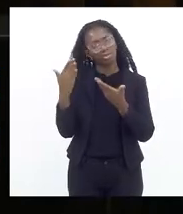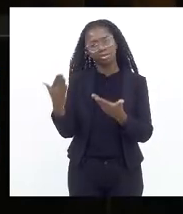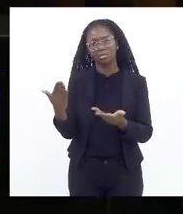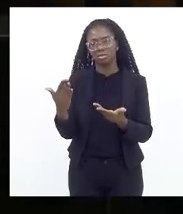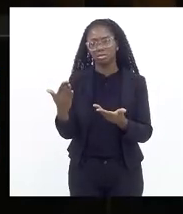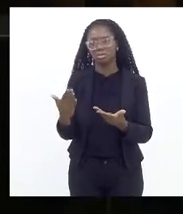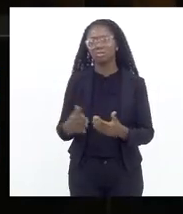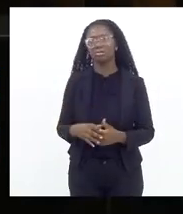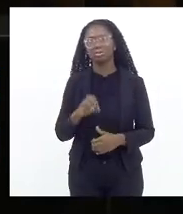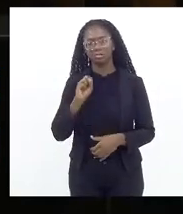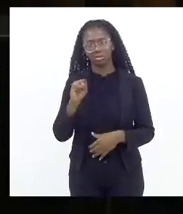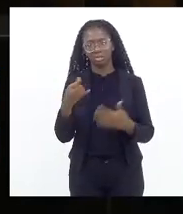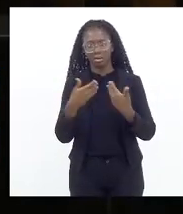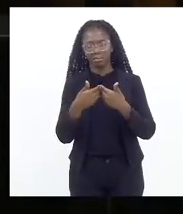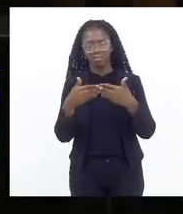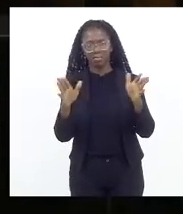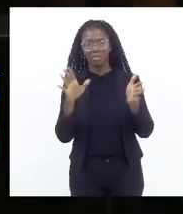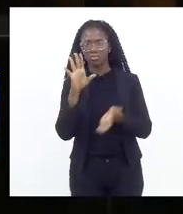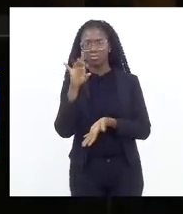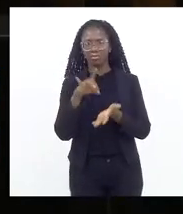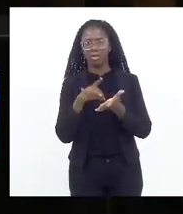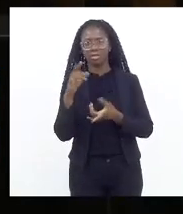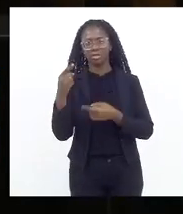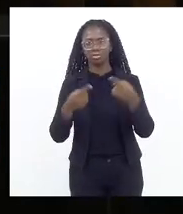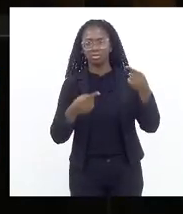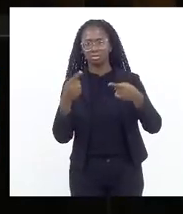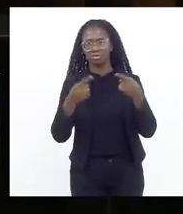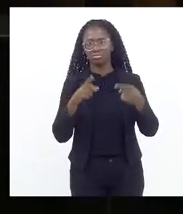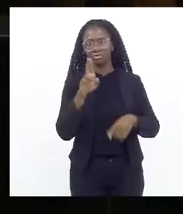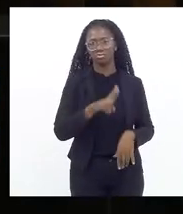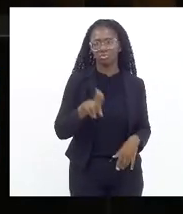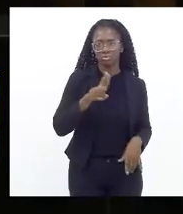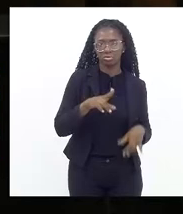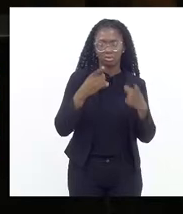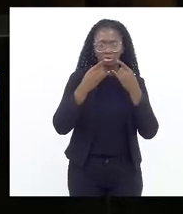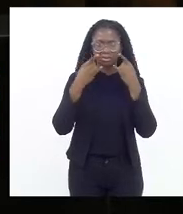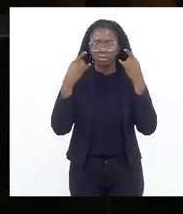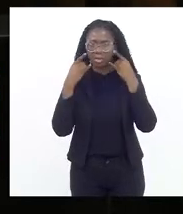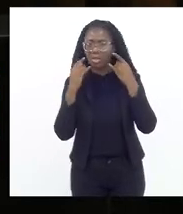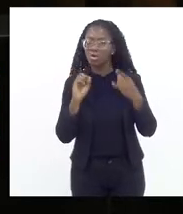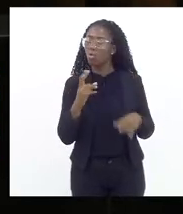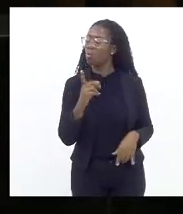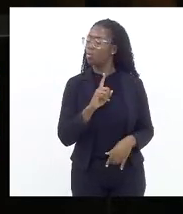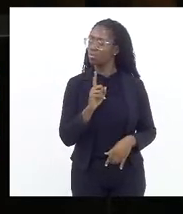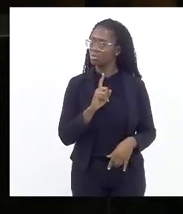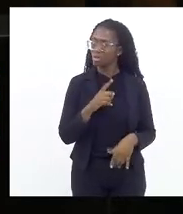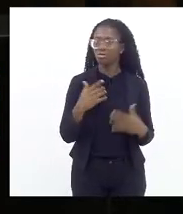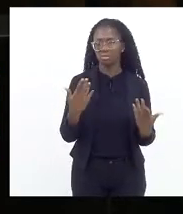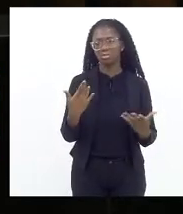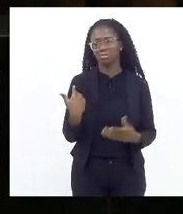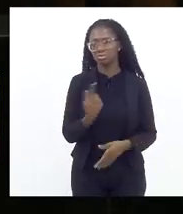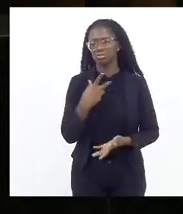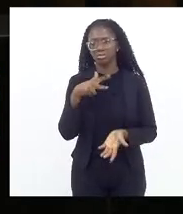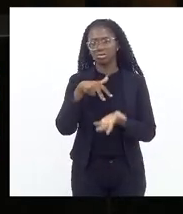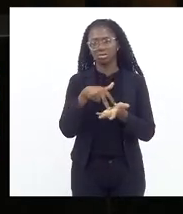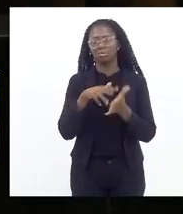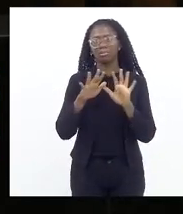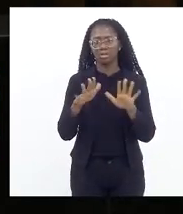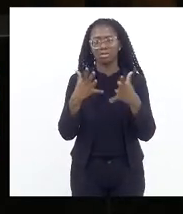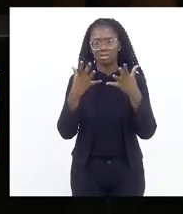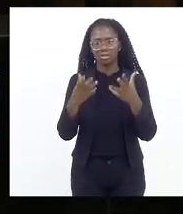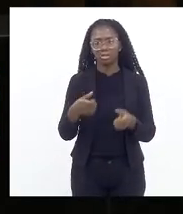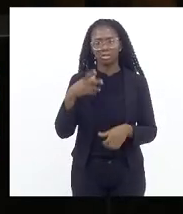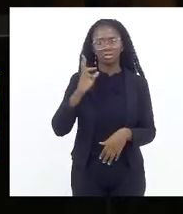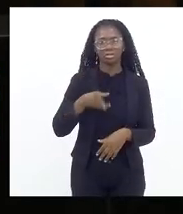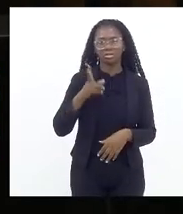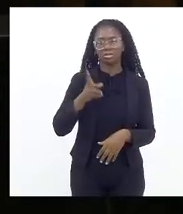que se for para ser aberta realmente um debate do uso ou não das máscaras, estamos aqui. Mas aceitar todo o